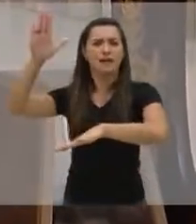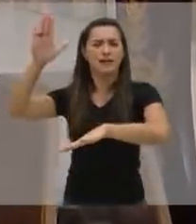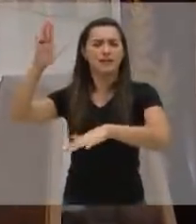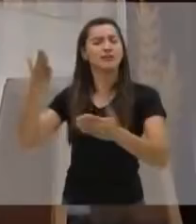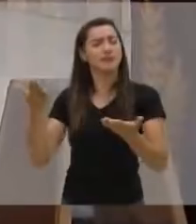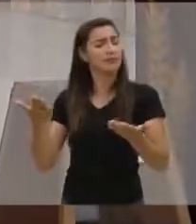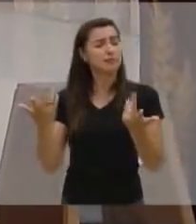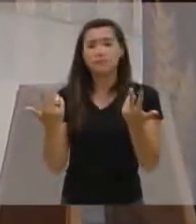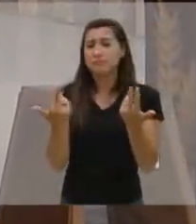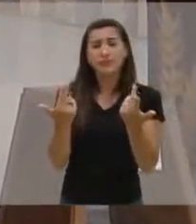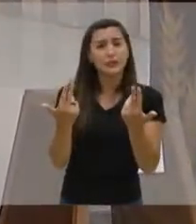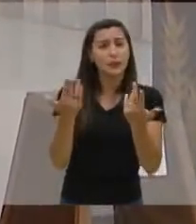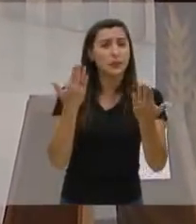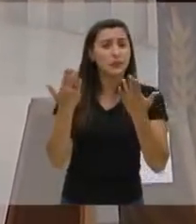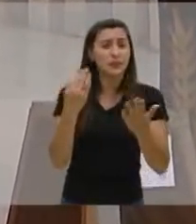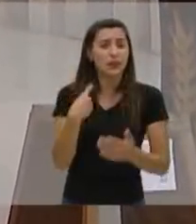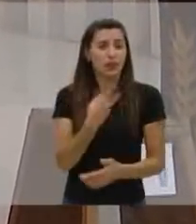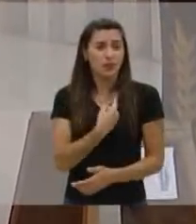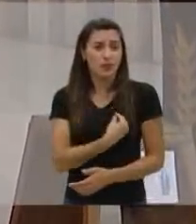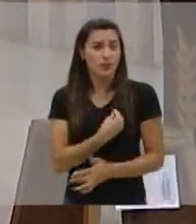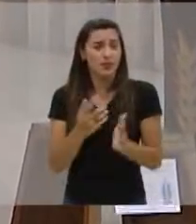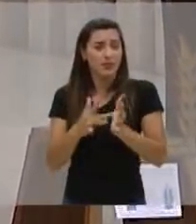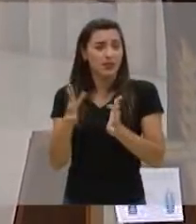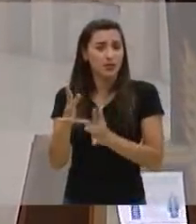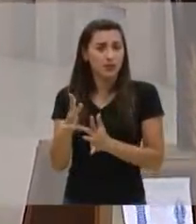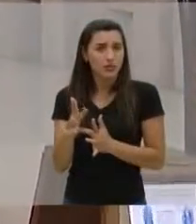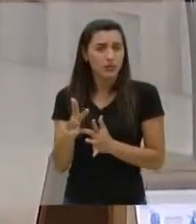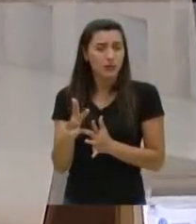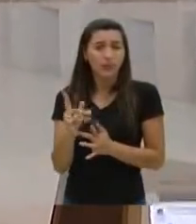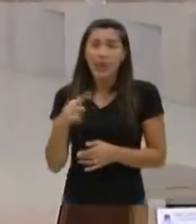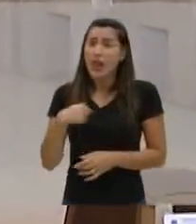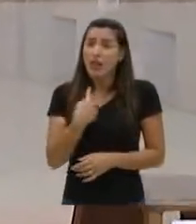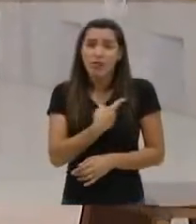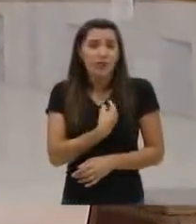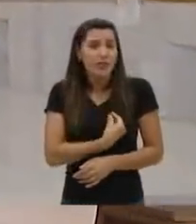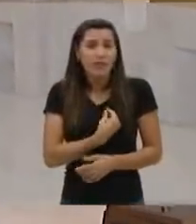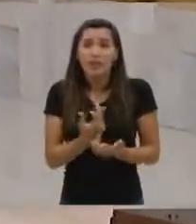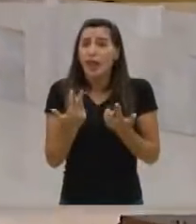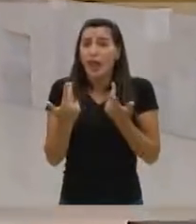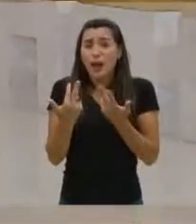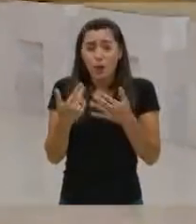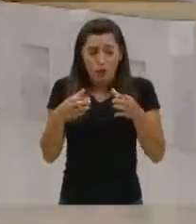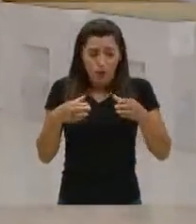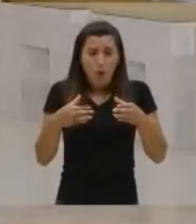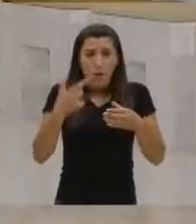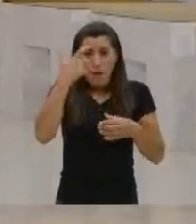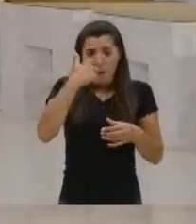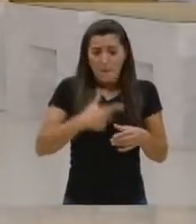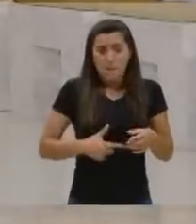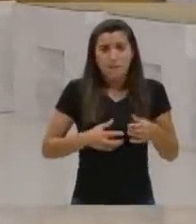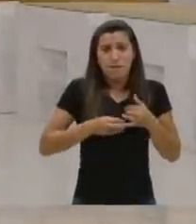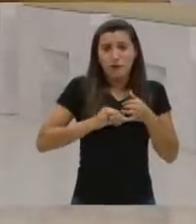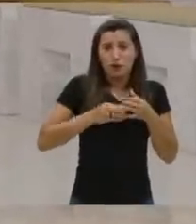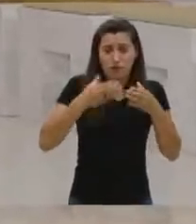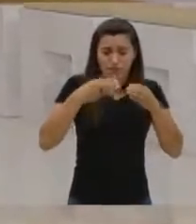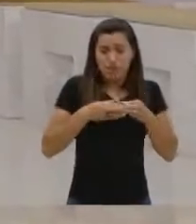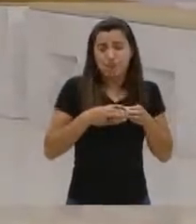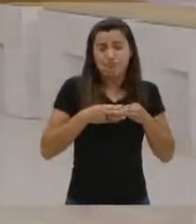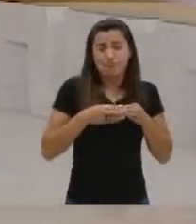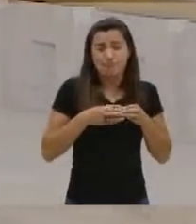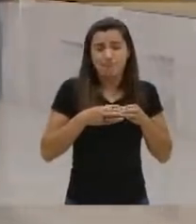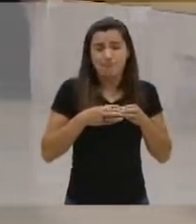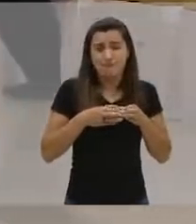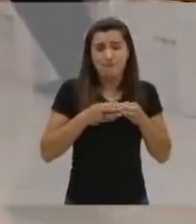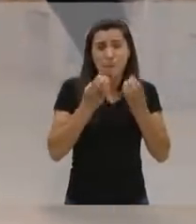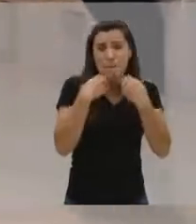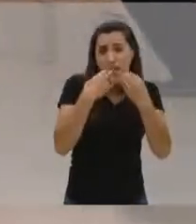É verdade, meus irmãos. A vida é como um pacotinho de trigo, de milho. Às vezes